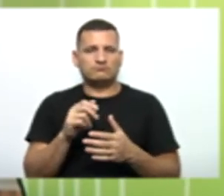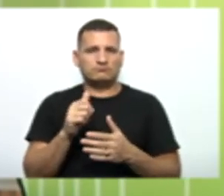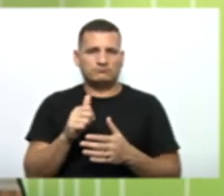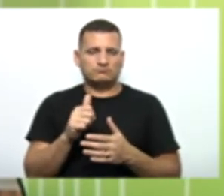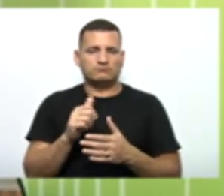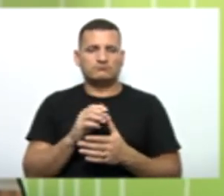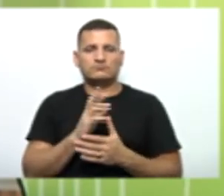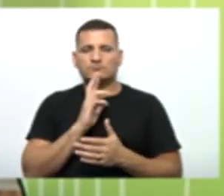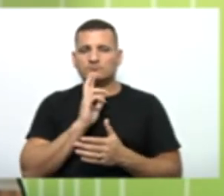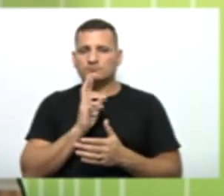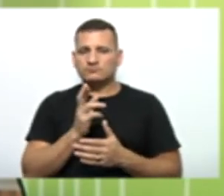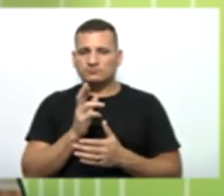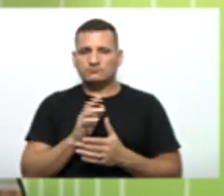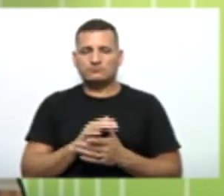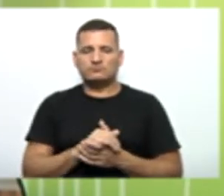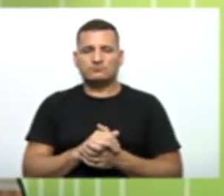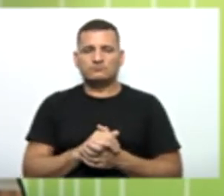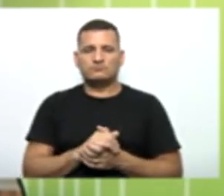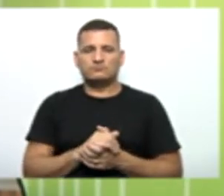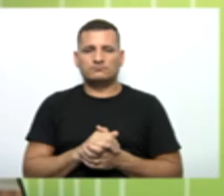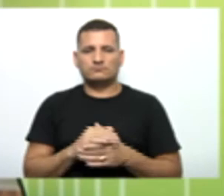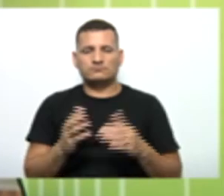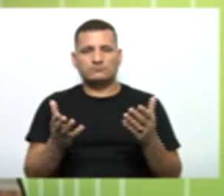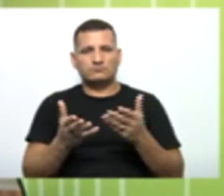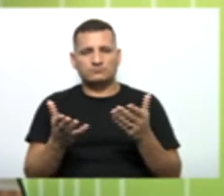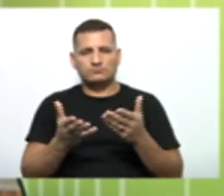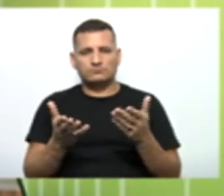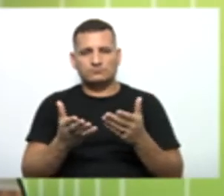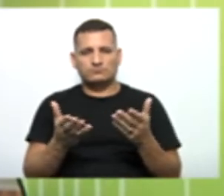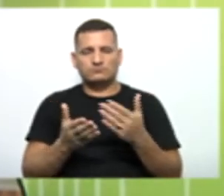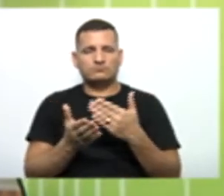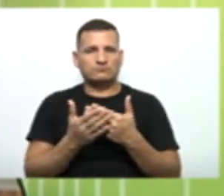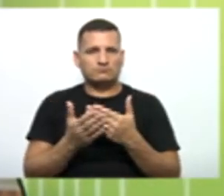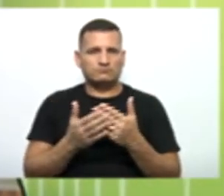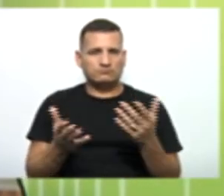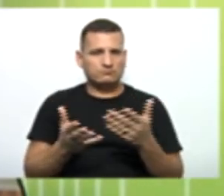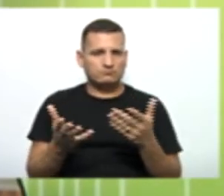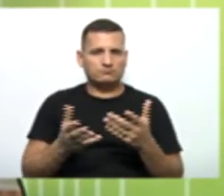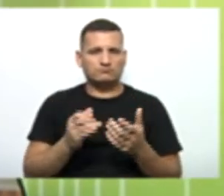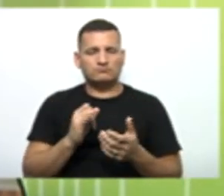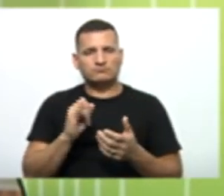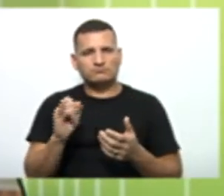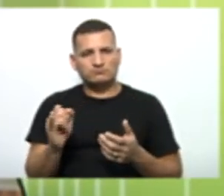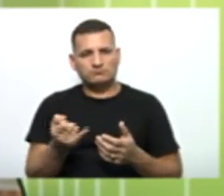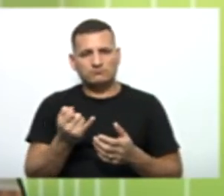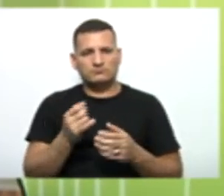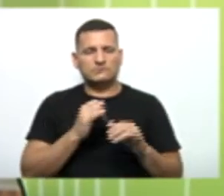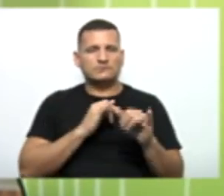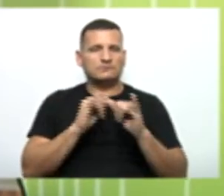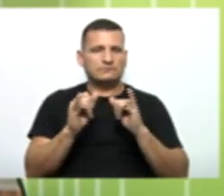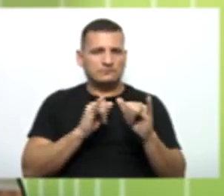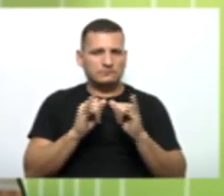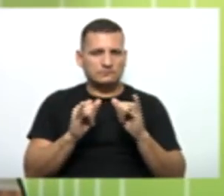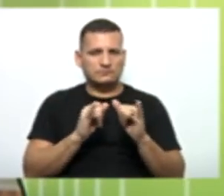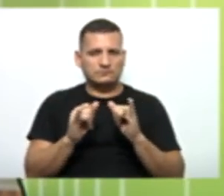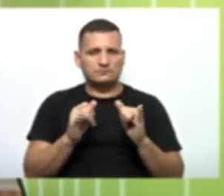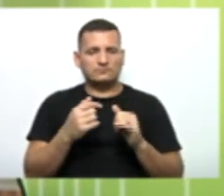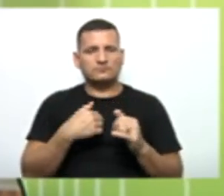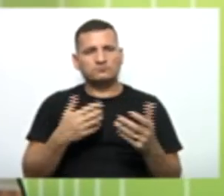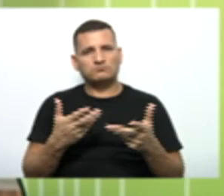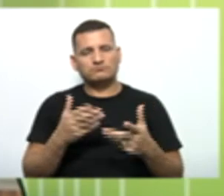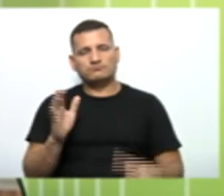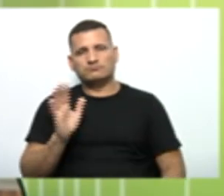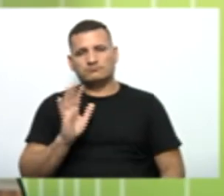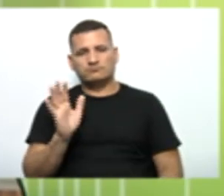de aula, ok? Então, assim, a nossa aula foi muito proveitosa, foi muitas informações, e eu me despeço por